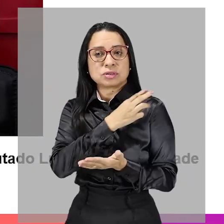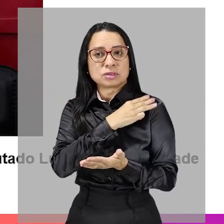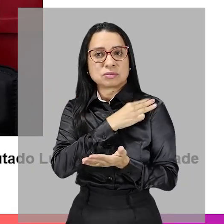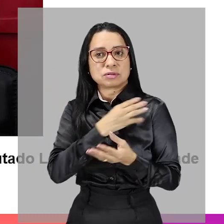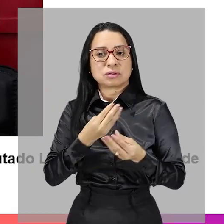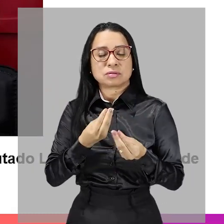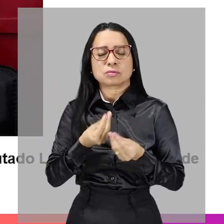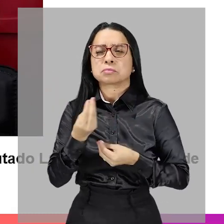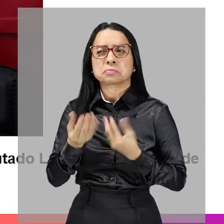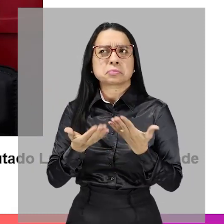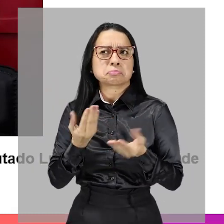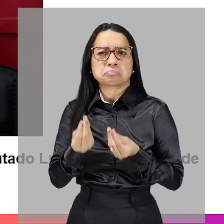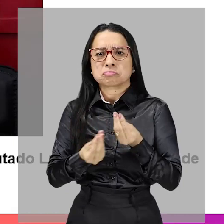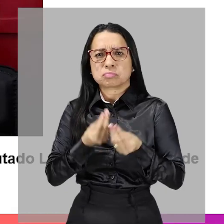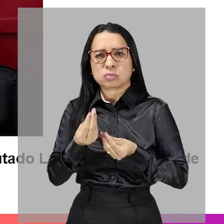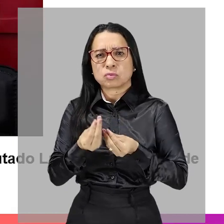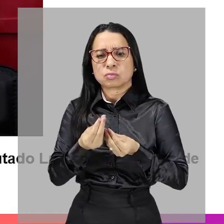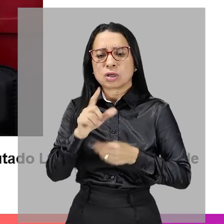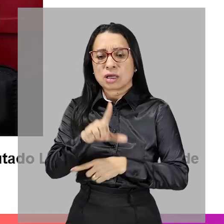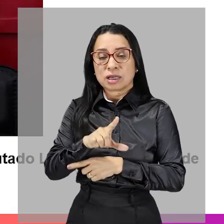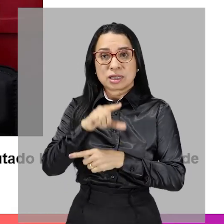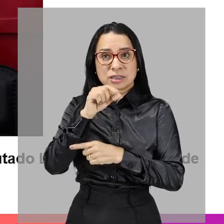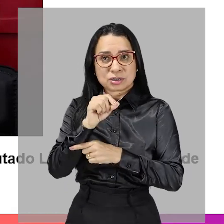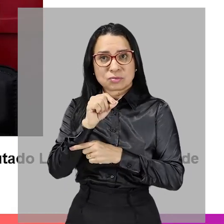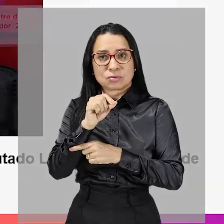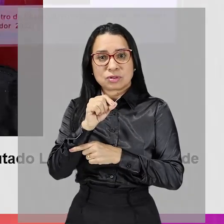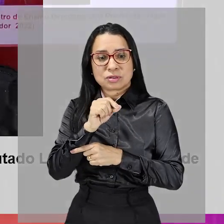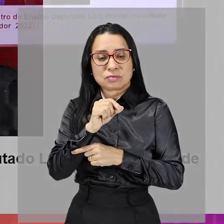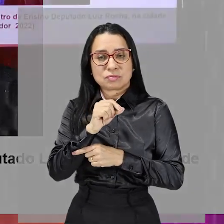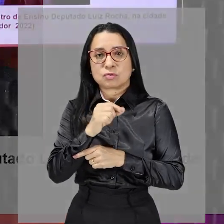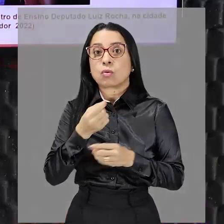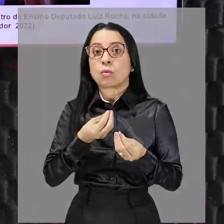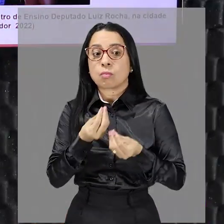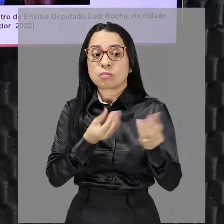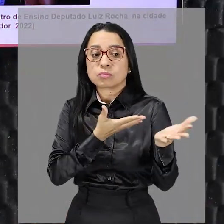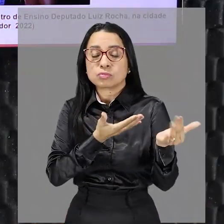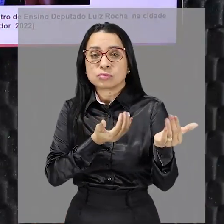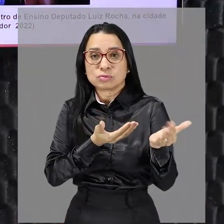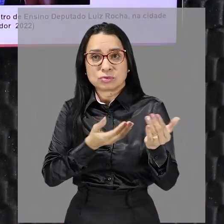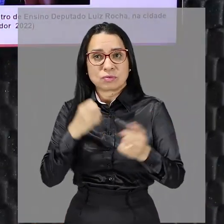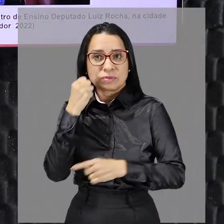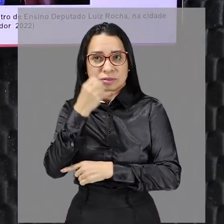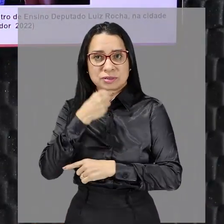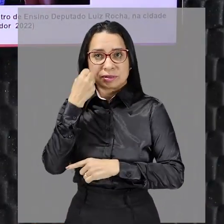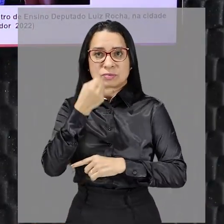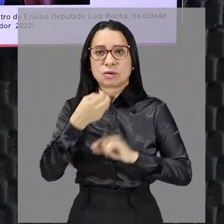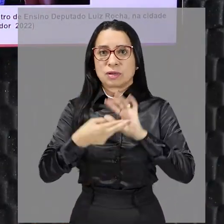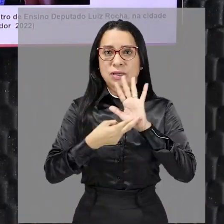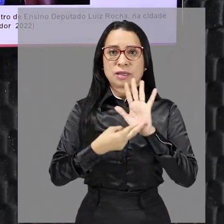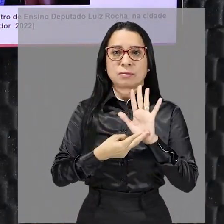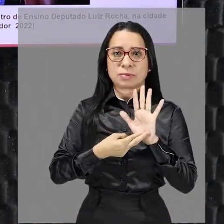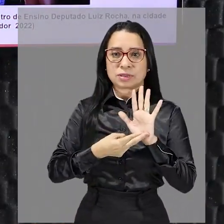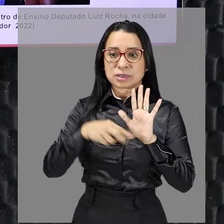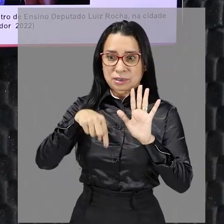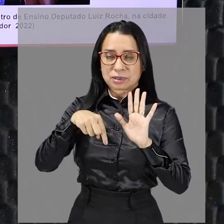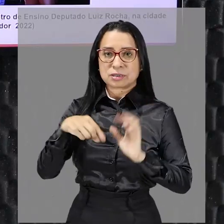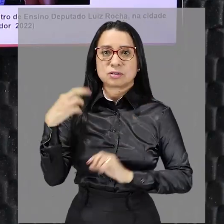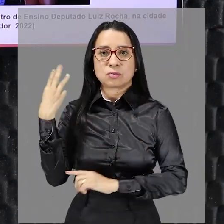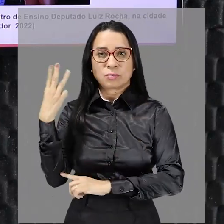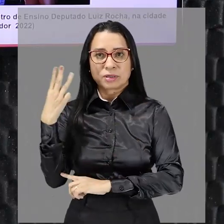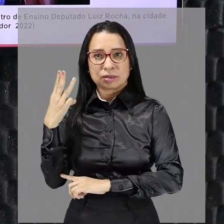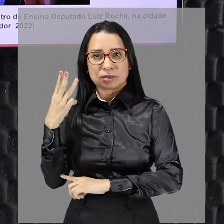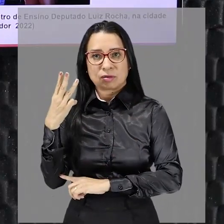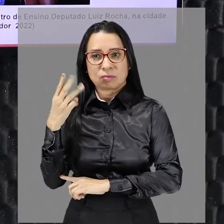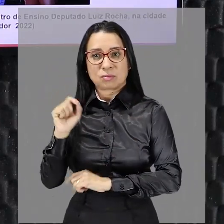como jovem senador para representar o nosso estado, para representar o nosso Maranhão. Então o Guilherme foi um dos